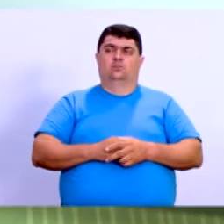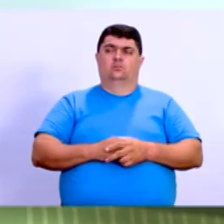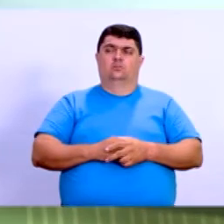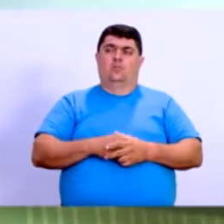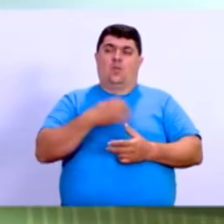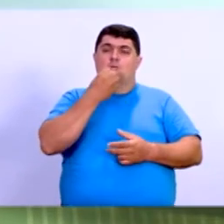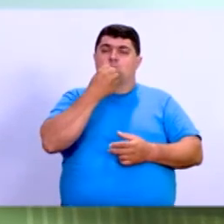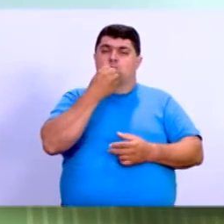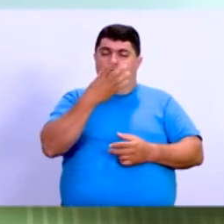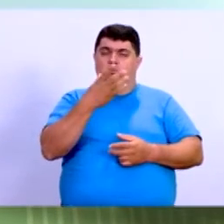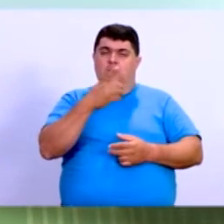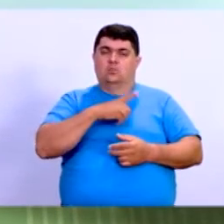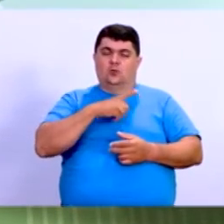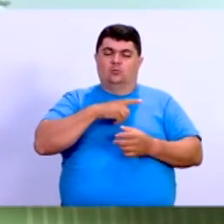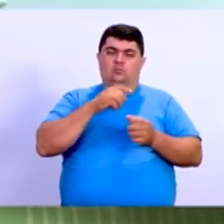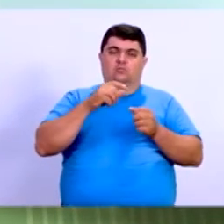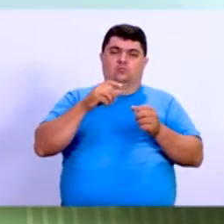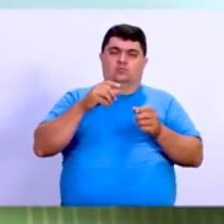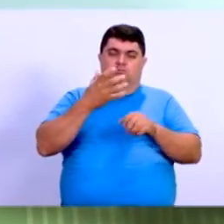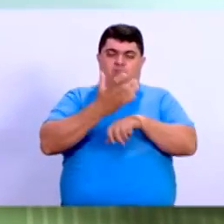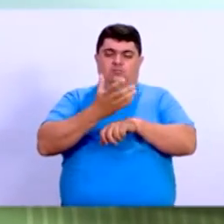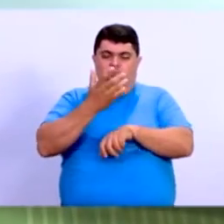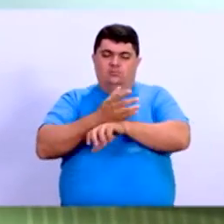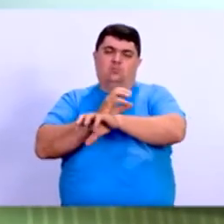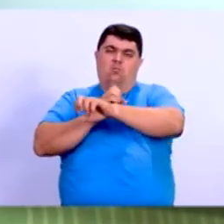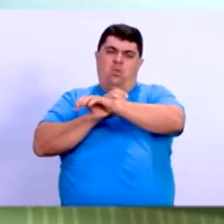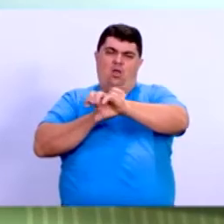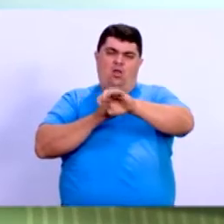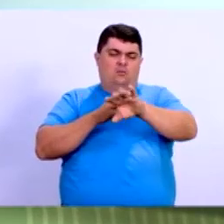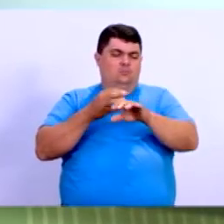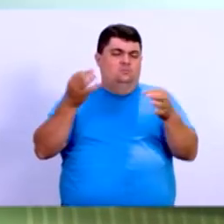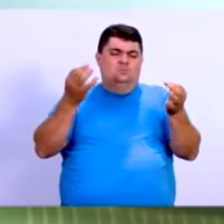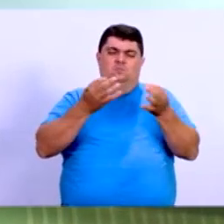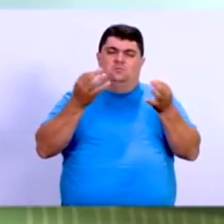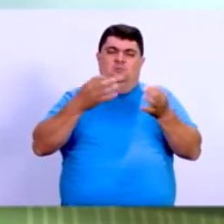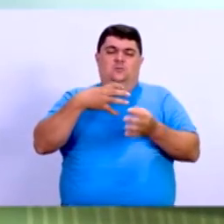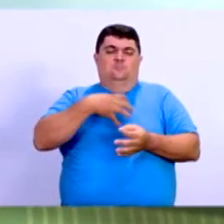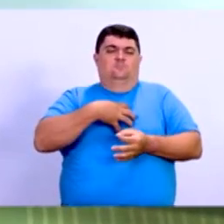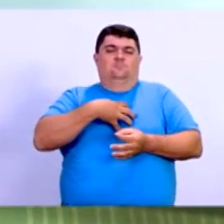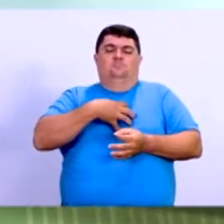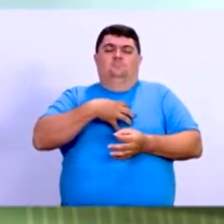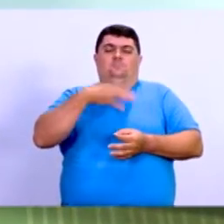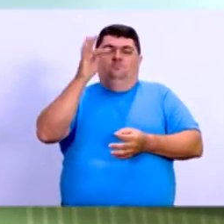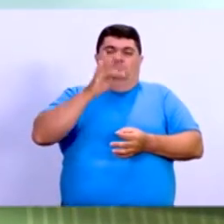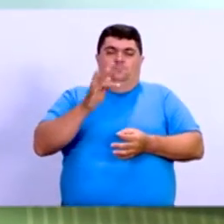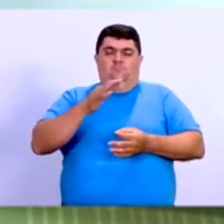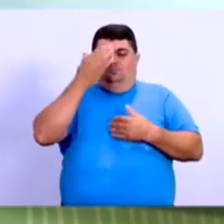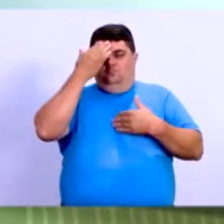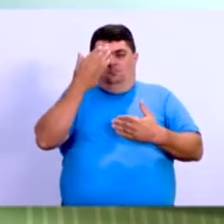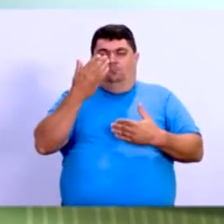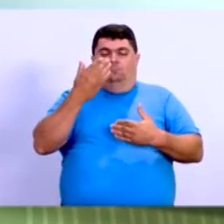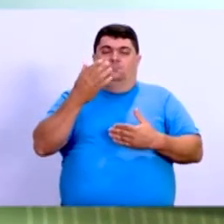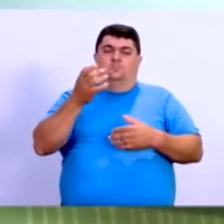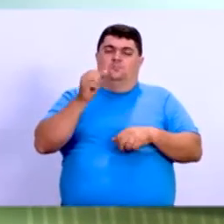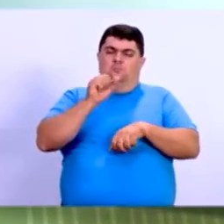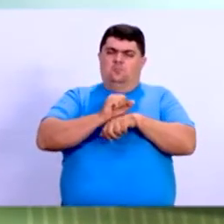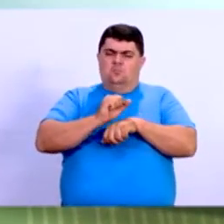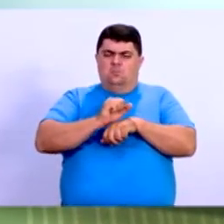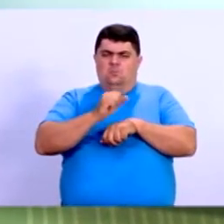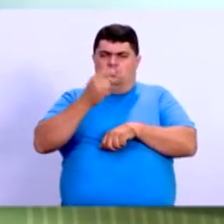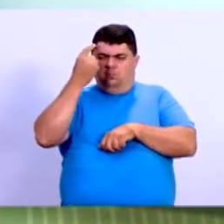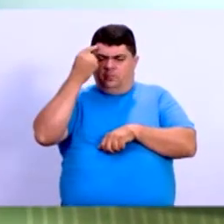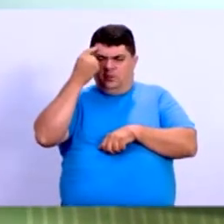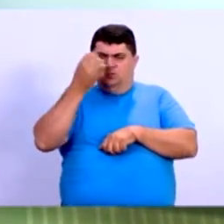Foi muito bom ministrar essa disciplina com vocês, certo? Eu me sinto muito grata por isso. Espero que vocês tenham